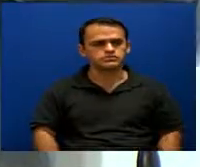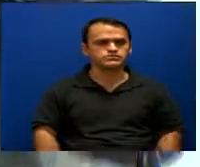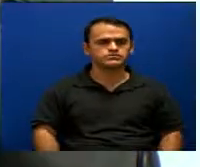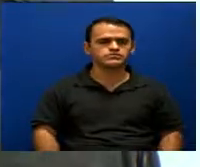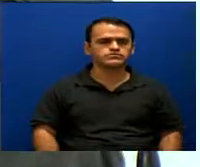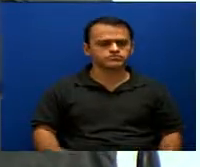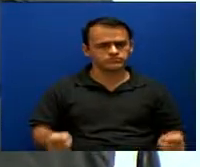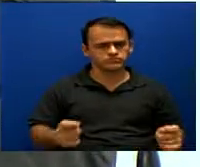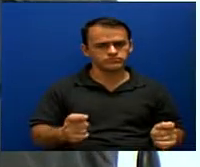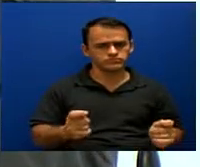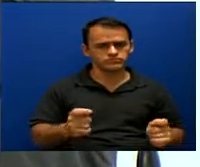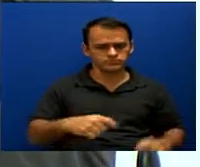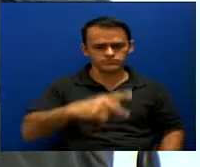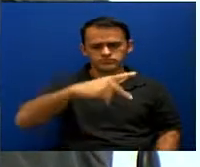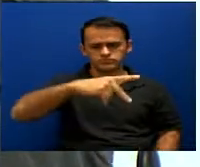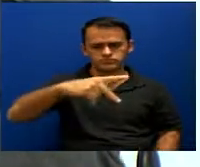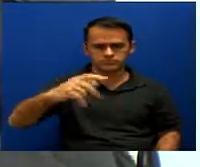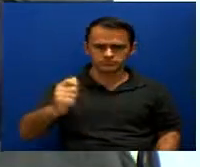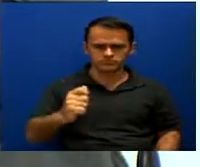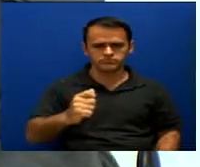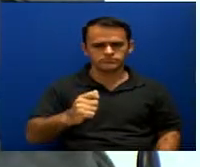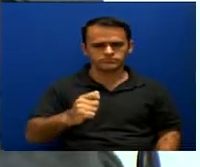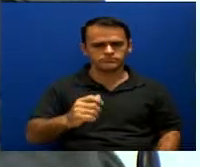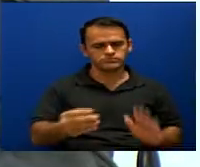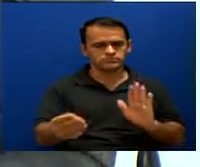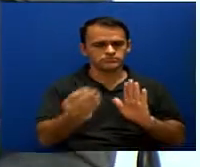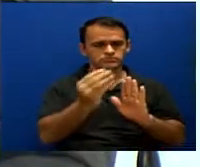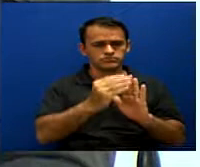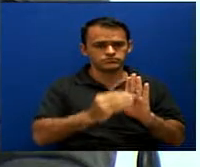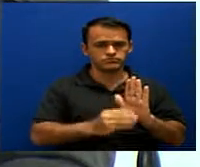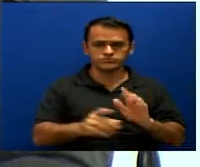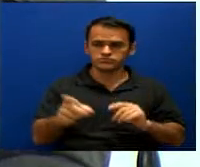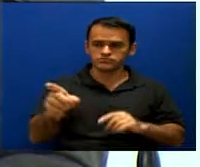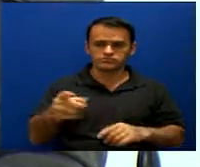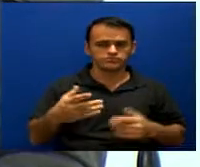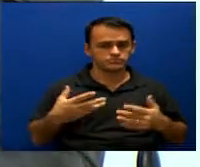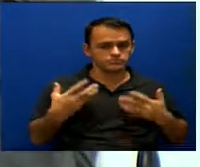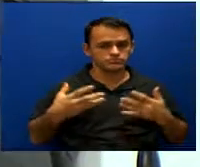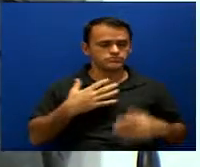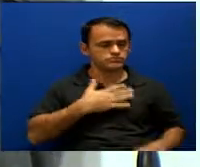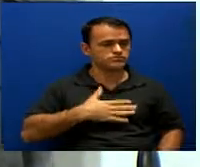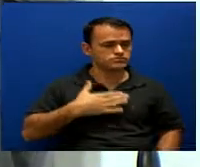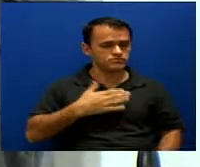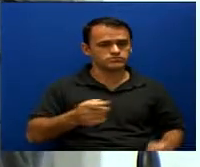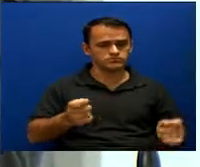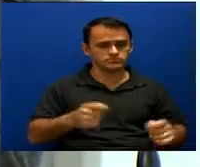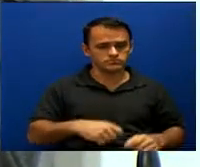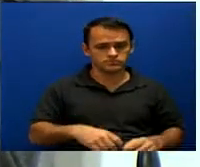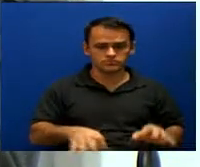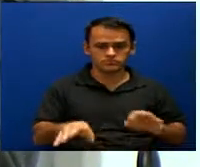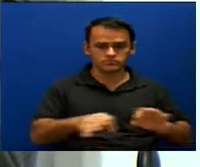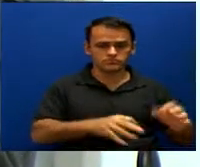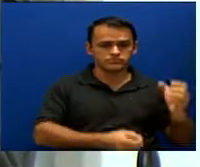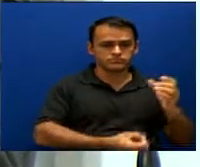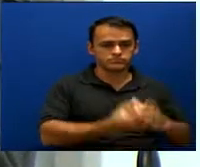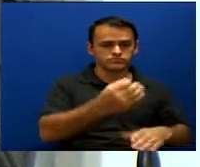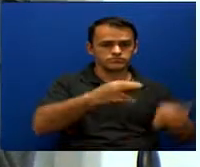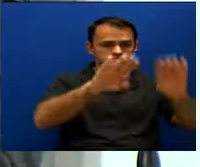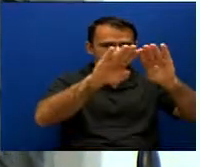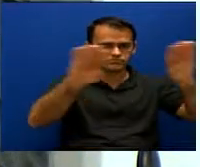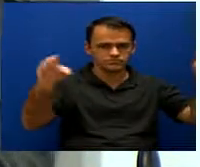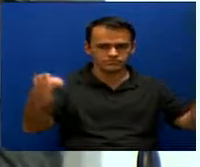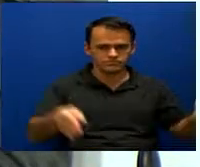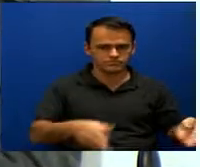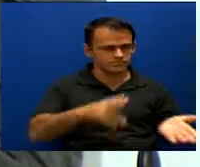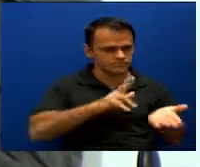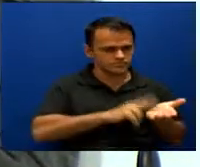Assim nós dividimos no PPA. Ele se entusiasmou e disse que iria implantar. Ele